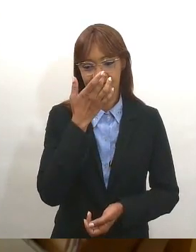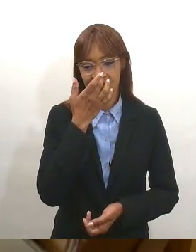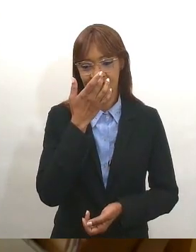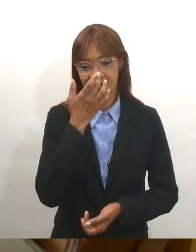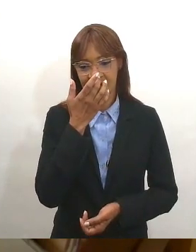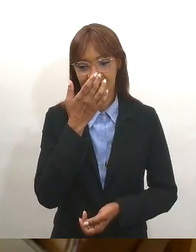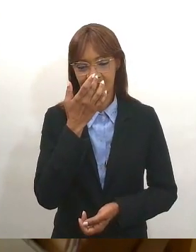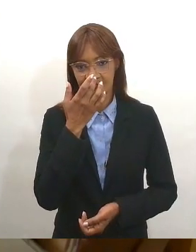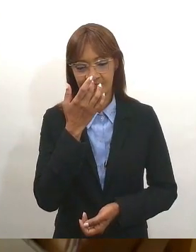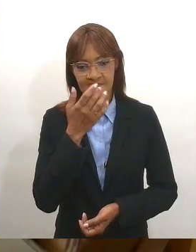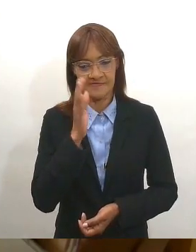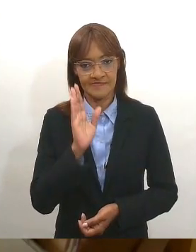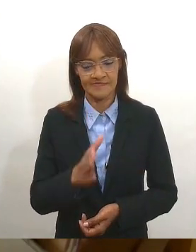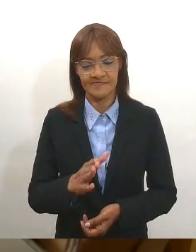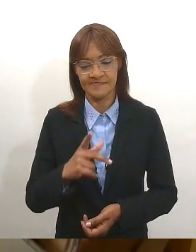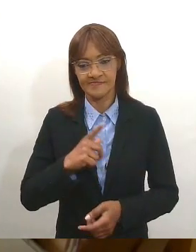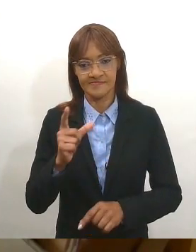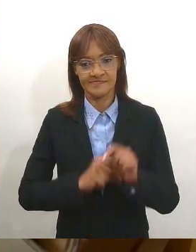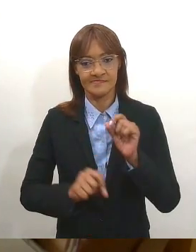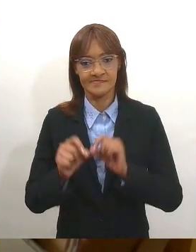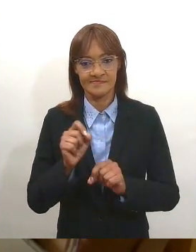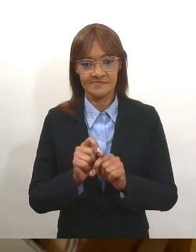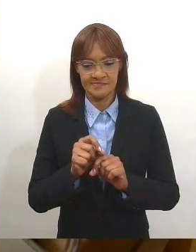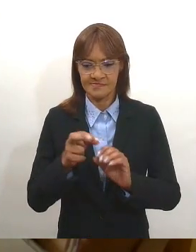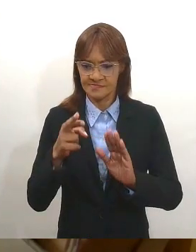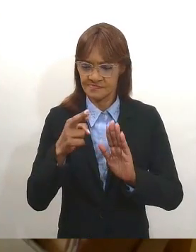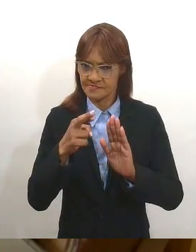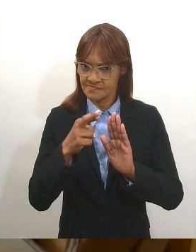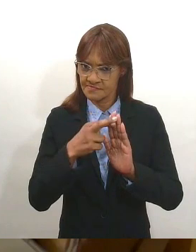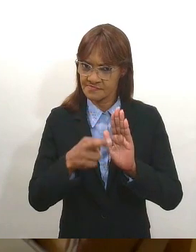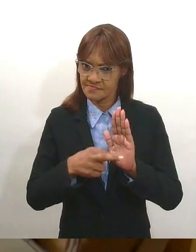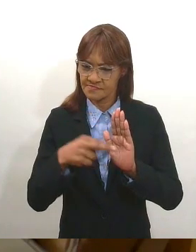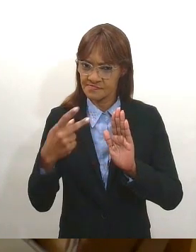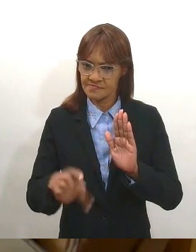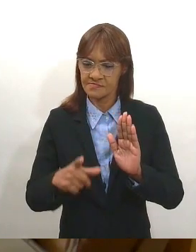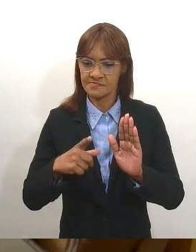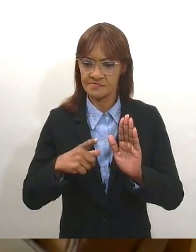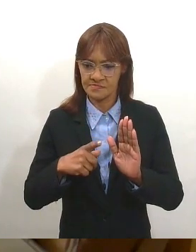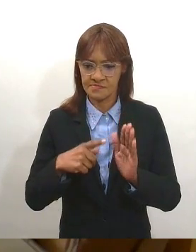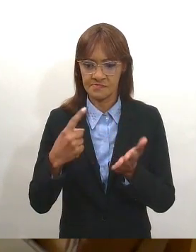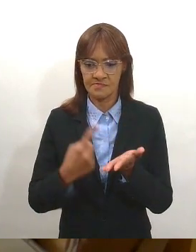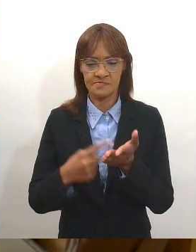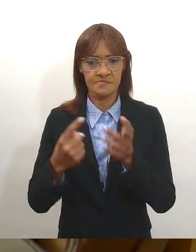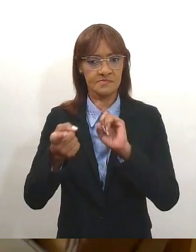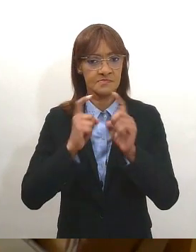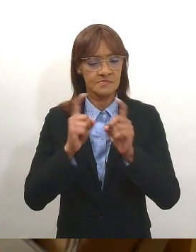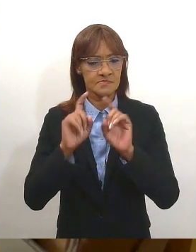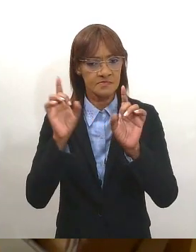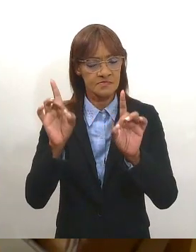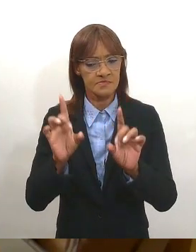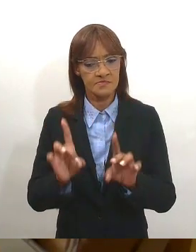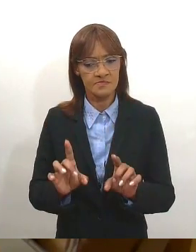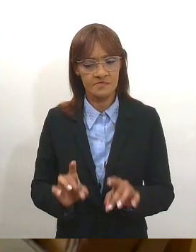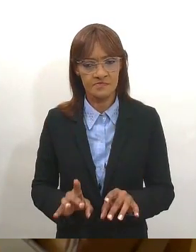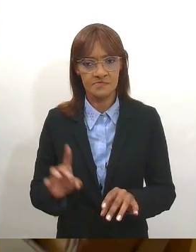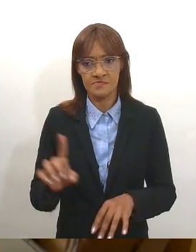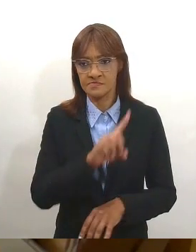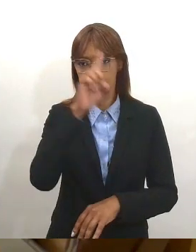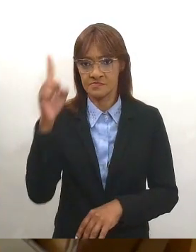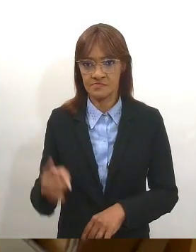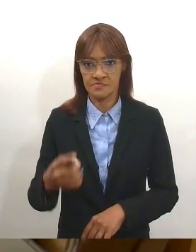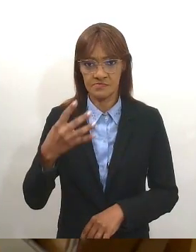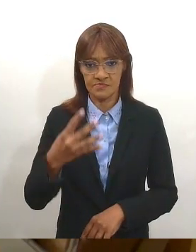regimental que nos é conferida, convocam em sessão especial para o dia 4 de dezembro de 2003, às 10 horas, no